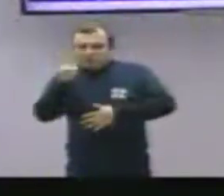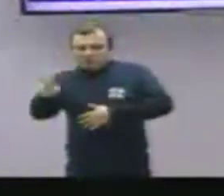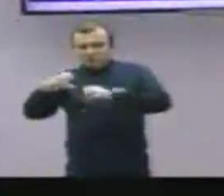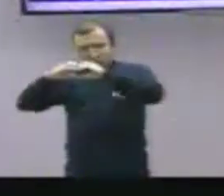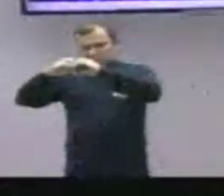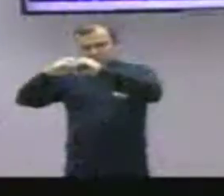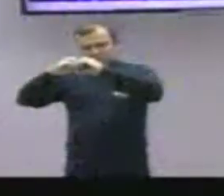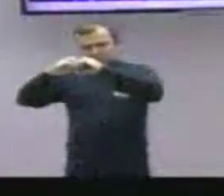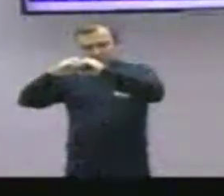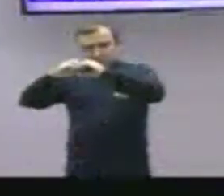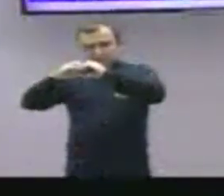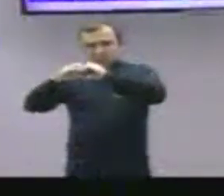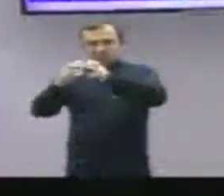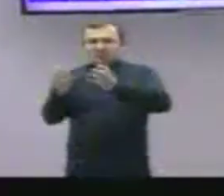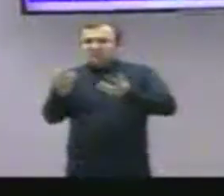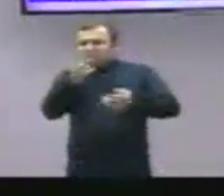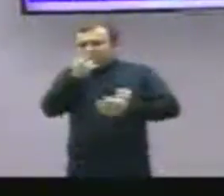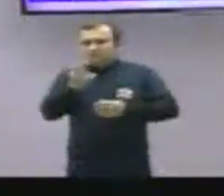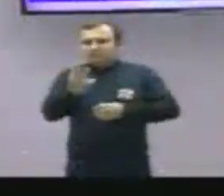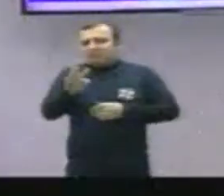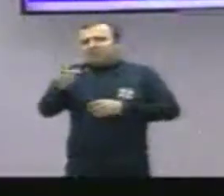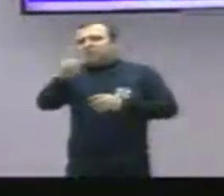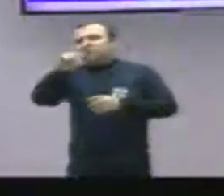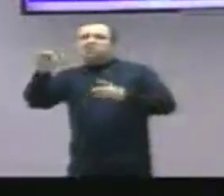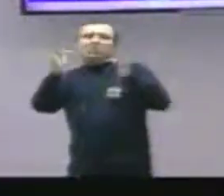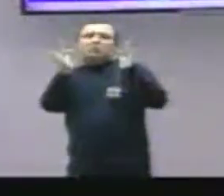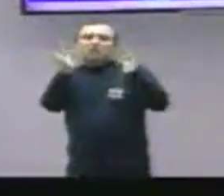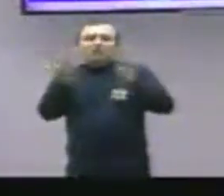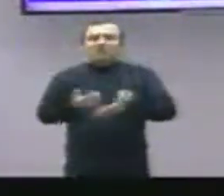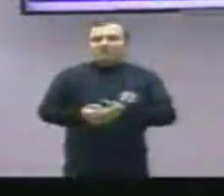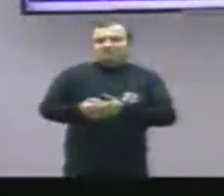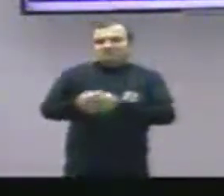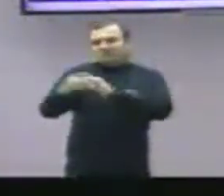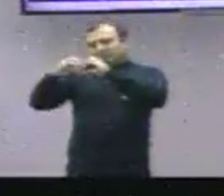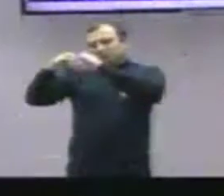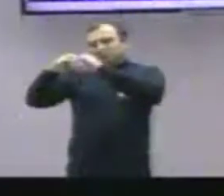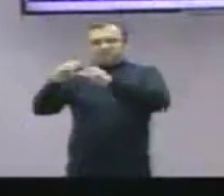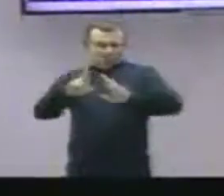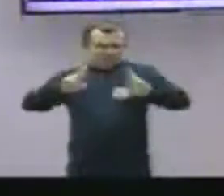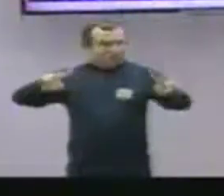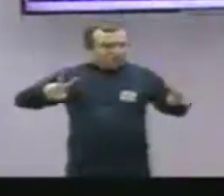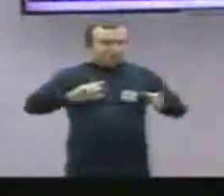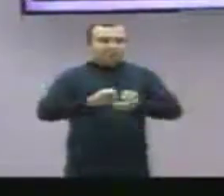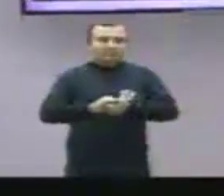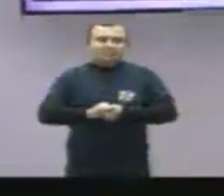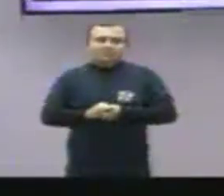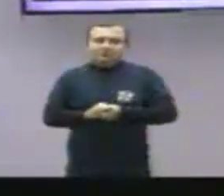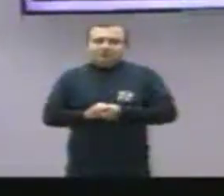a ver, né? Aquele coração do Dia dos Namorados, ele é um pouco diferente.